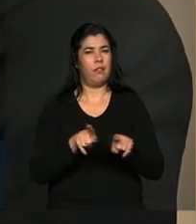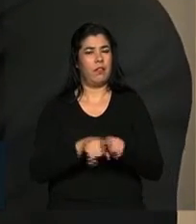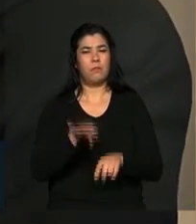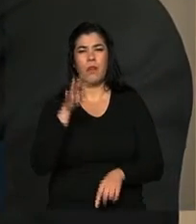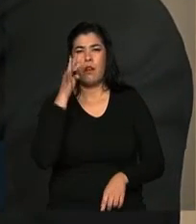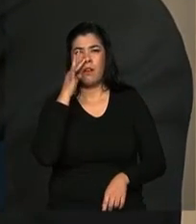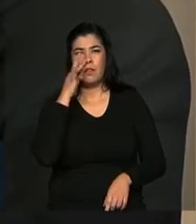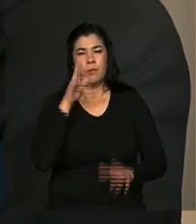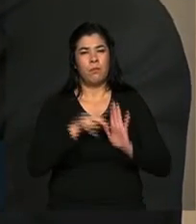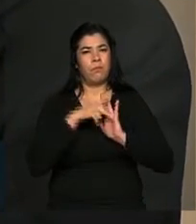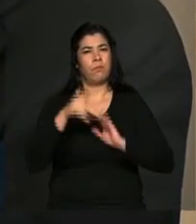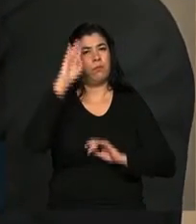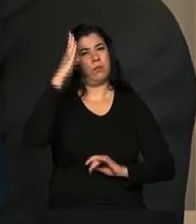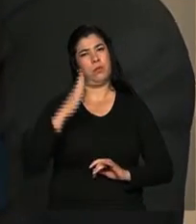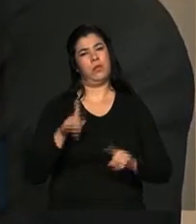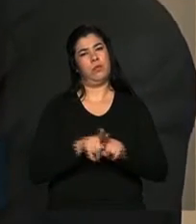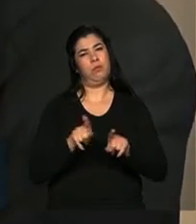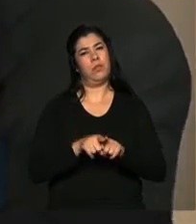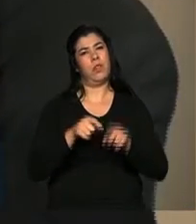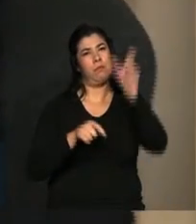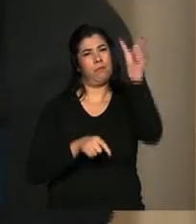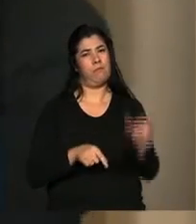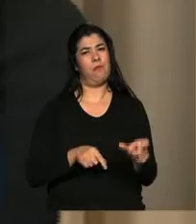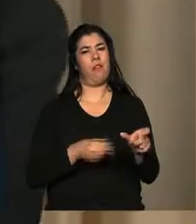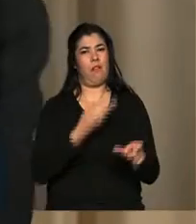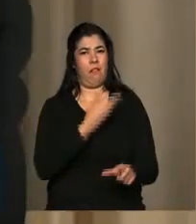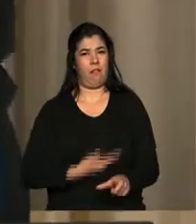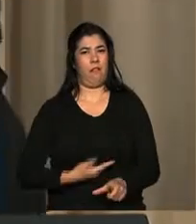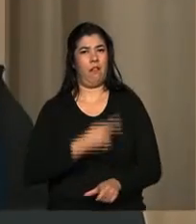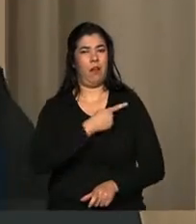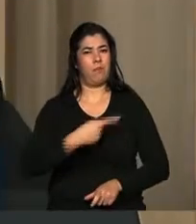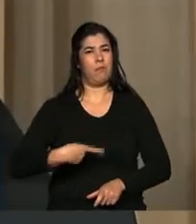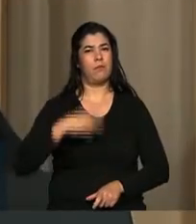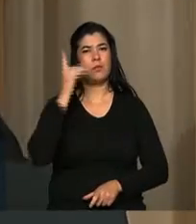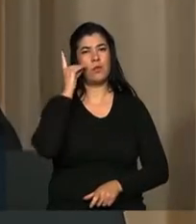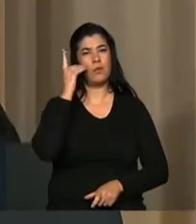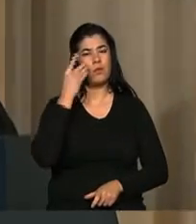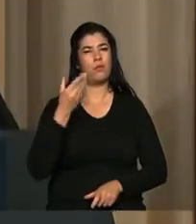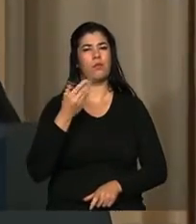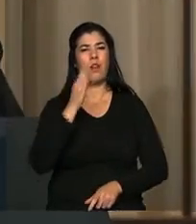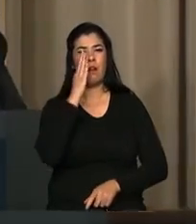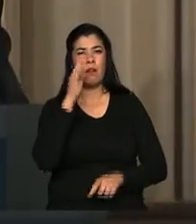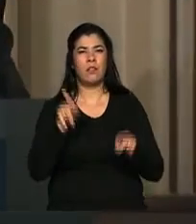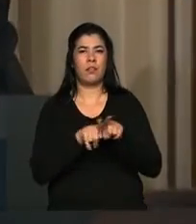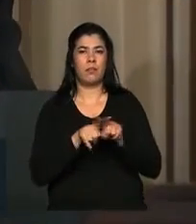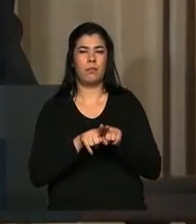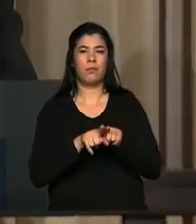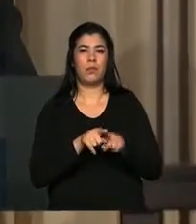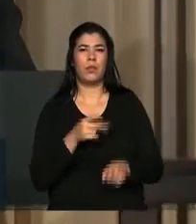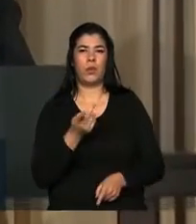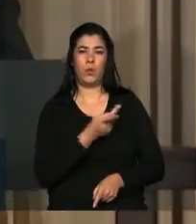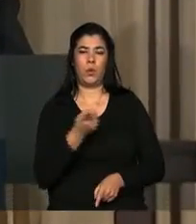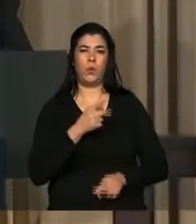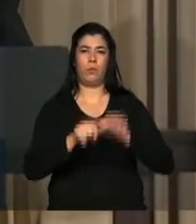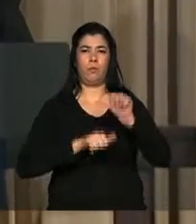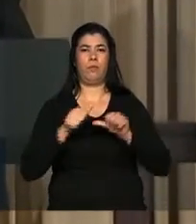o Brasil é que eu admiro a presidente do Brasil muito. E nós nos tornamos